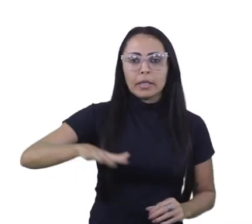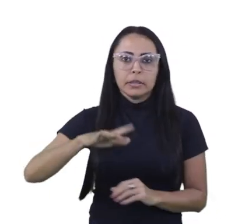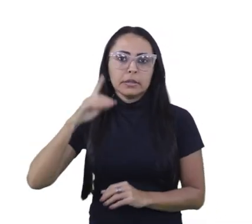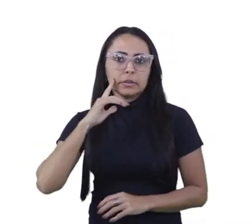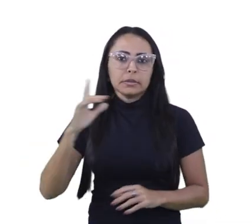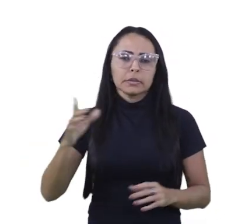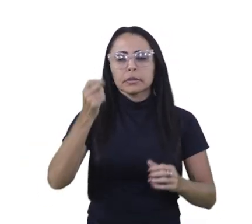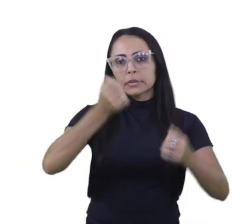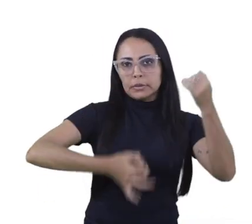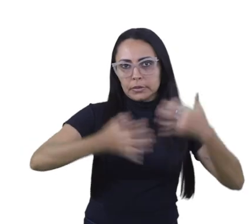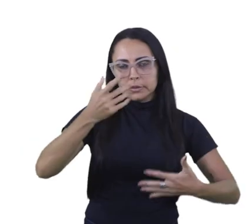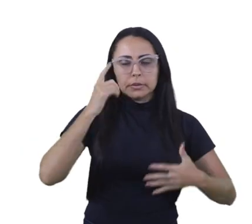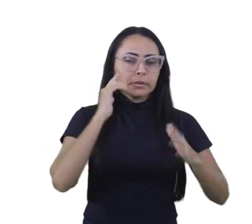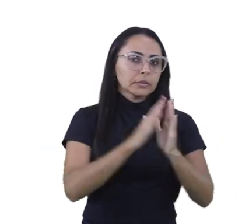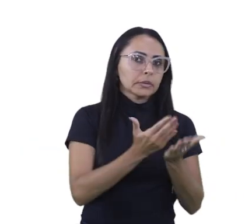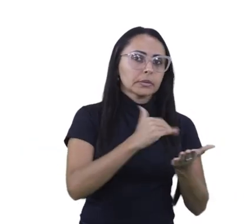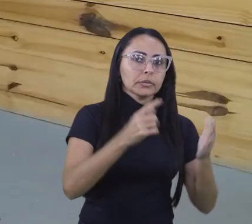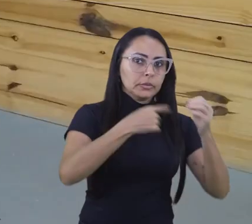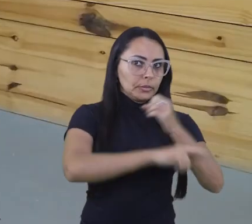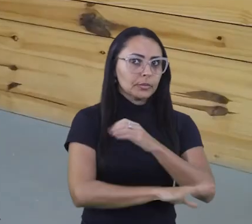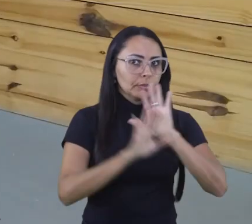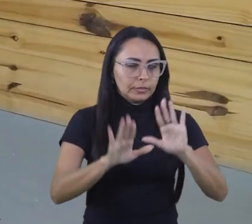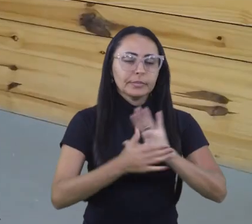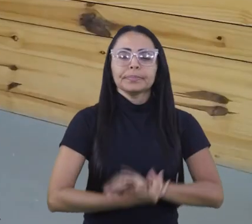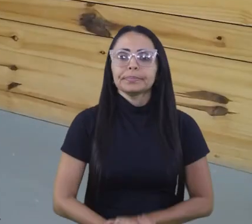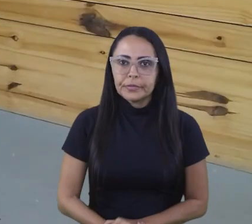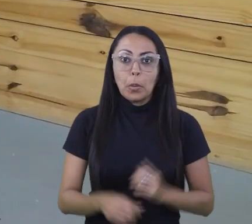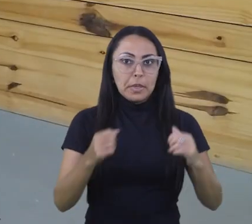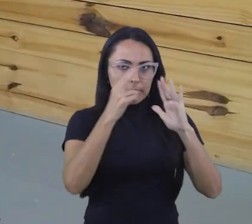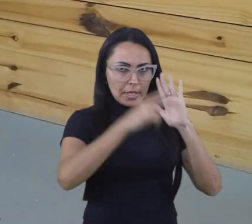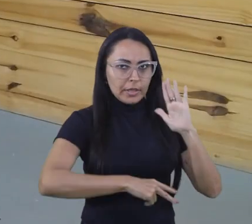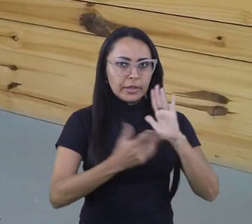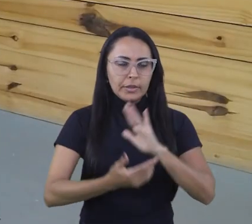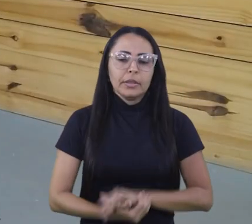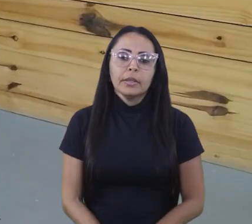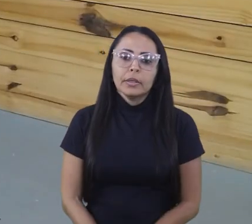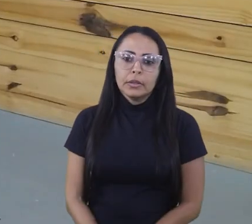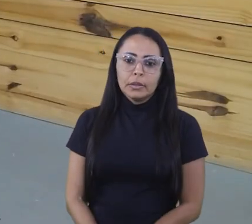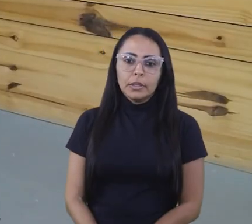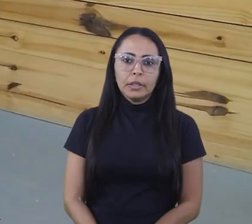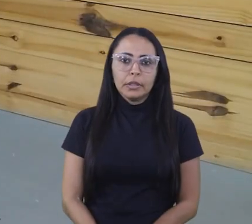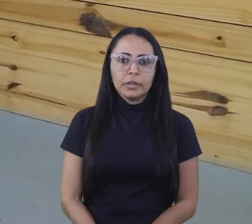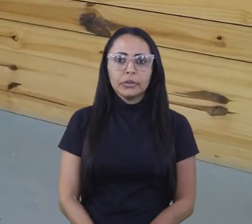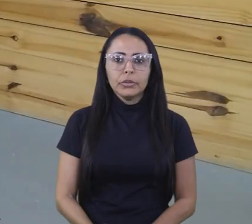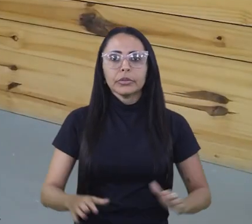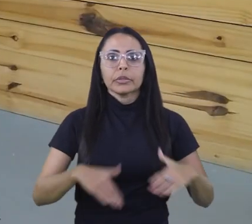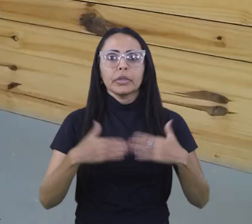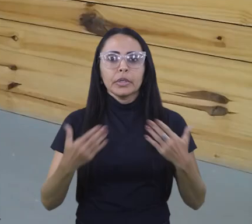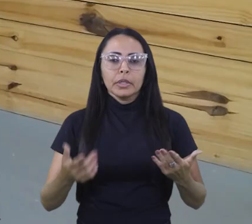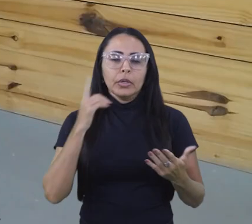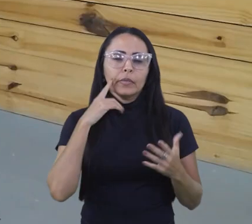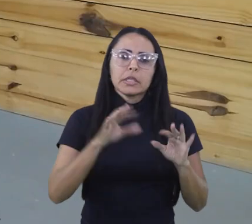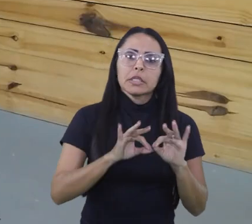gente explica bem mais lá no e-book, aprofunda lá, tá? Então não deixa de revisitar, de ler esses conteúdos. Então a hierarquia, de uma